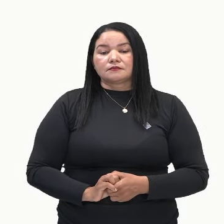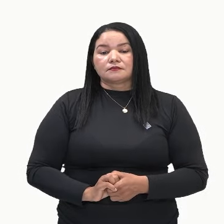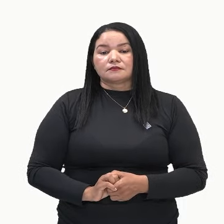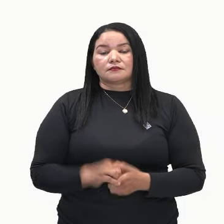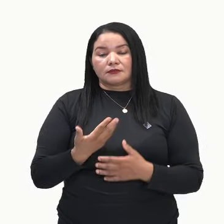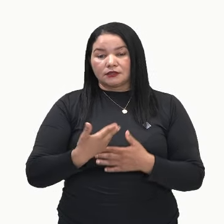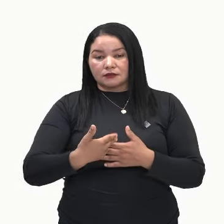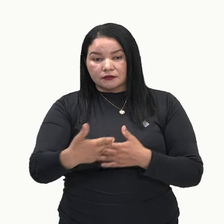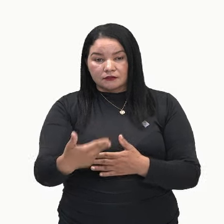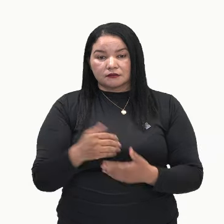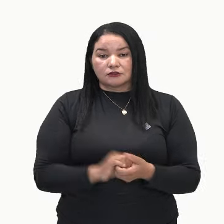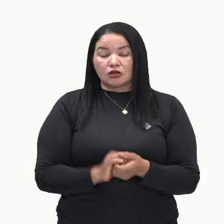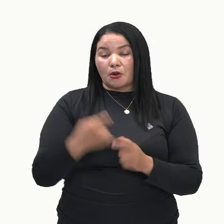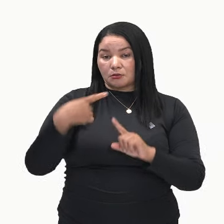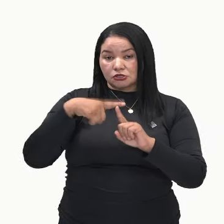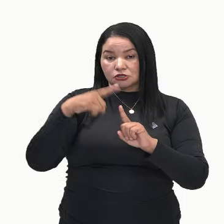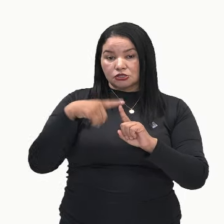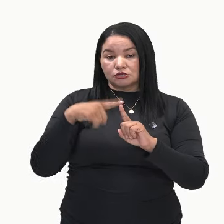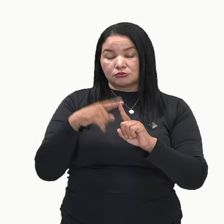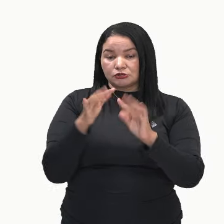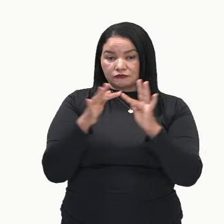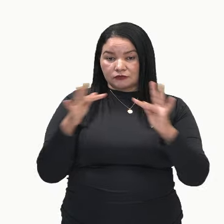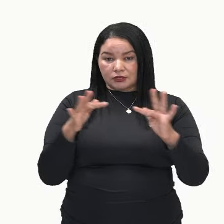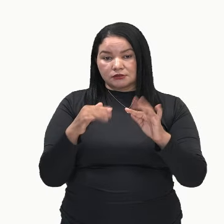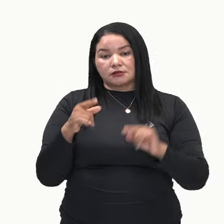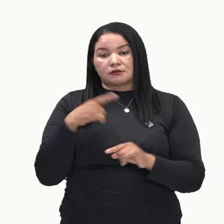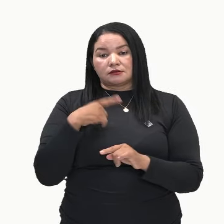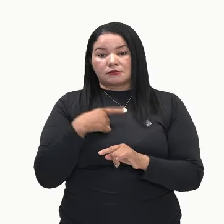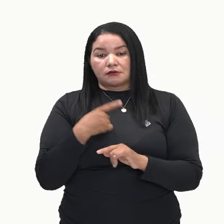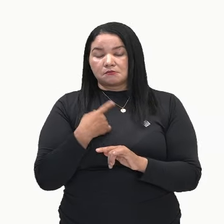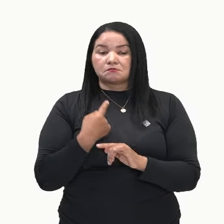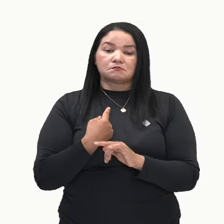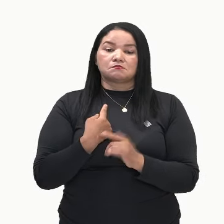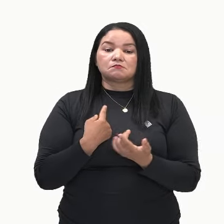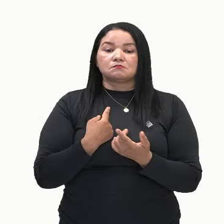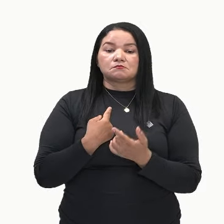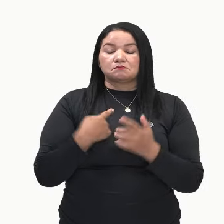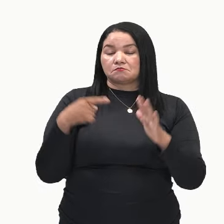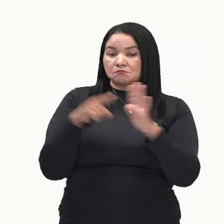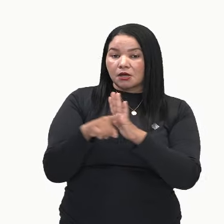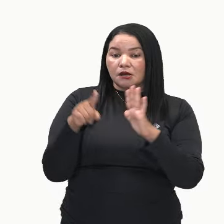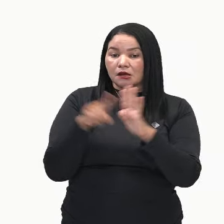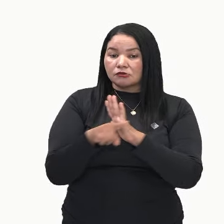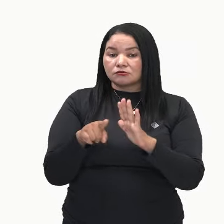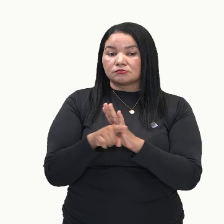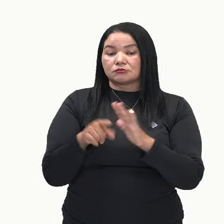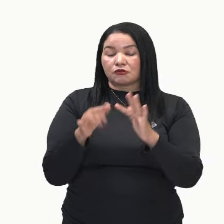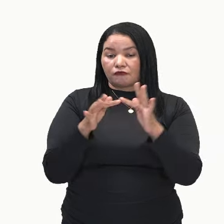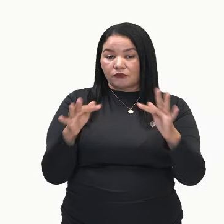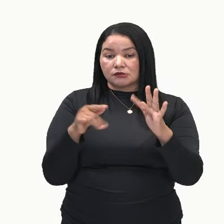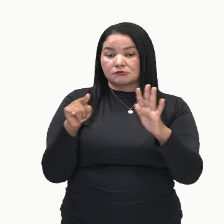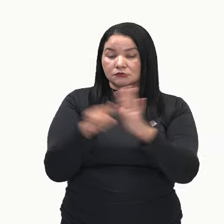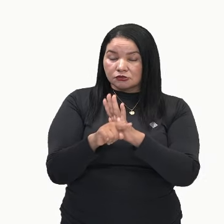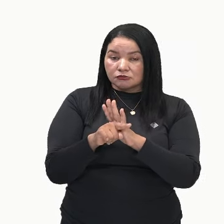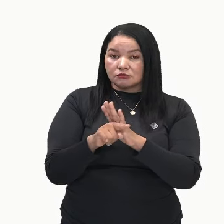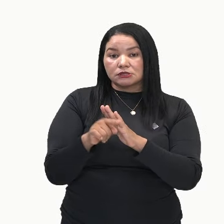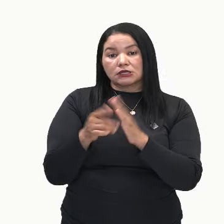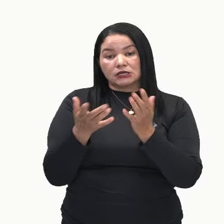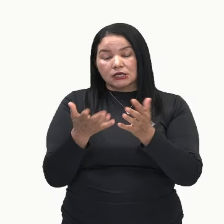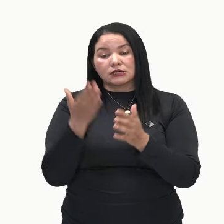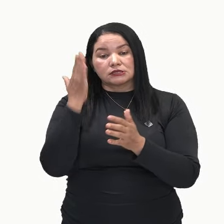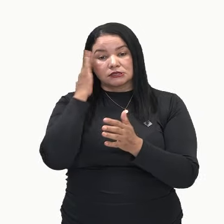Continuando os nossos tipos de frase, a gente tem frase interrogativa, utilizada em frases que fazem perguntas, que interrogam, eu quero saber alguma coisa,